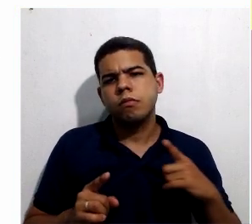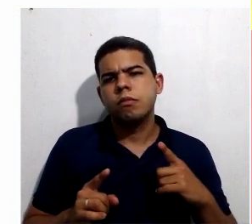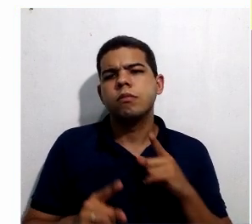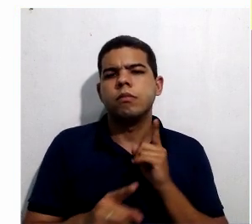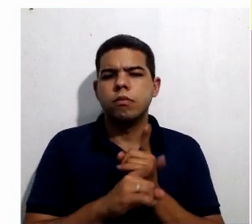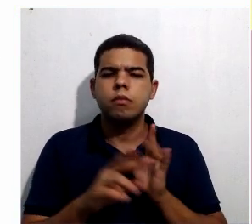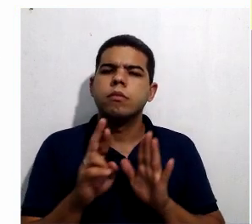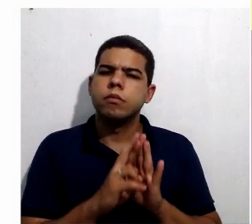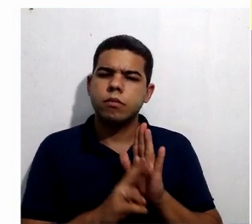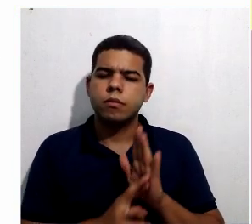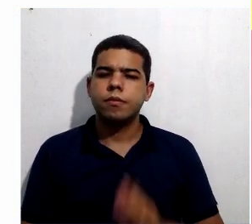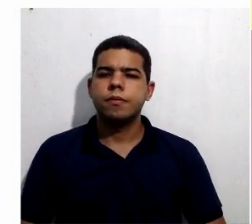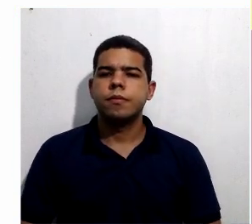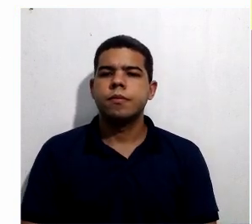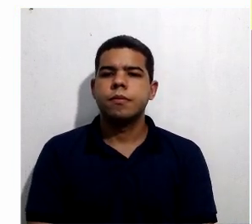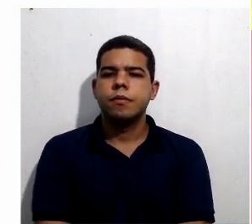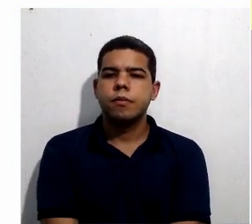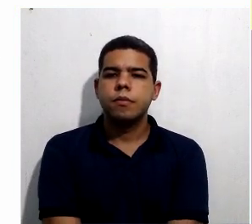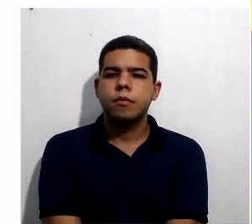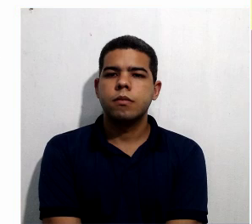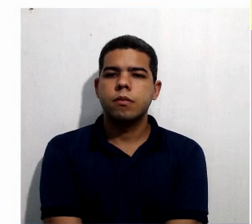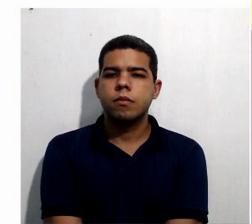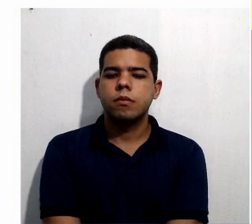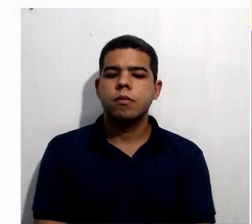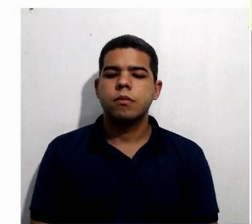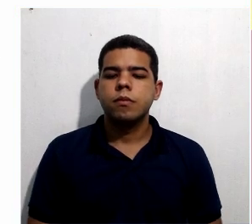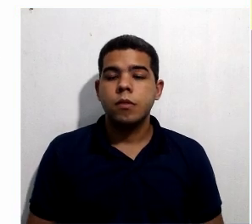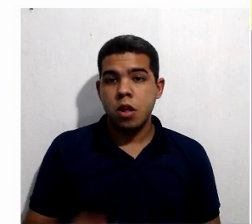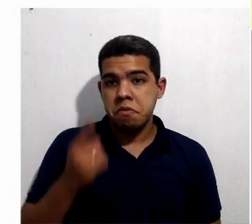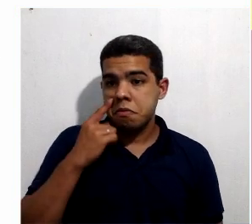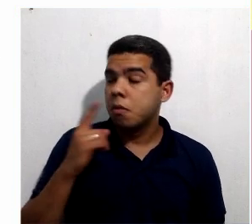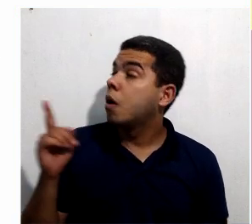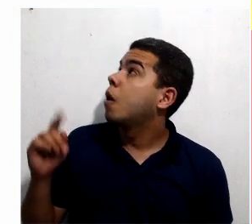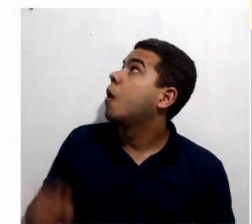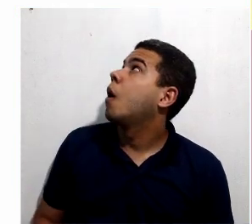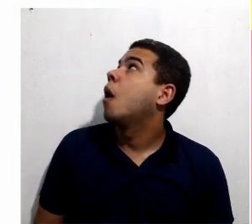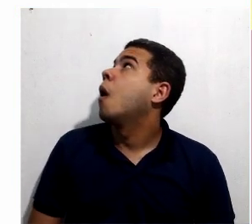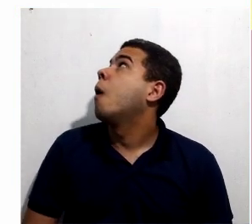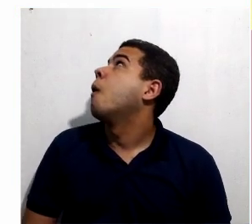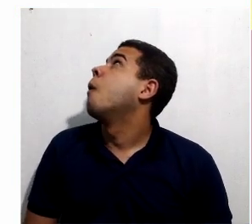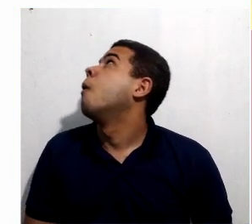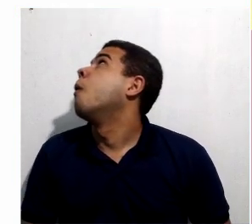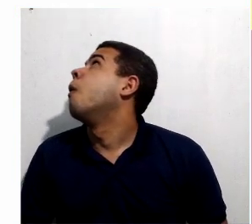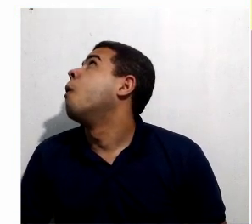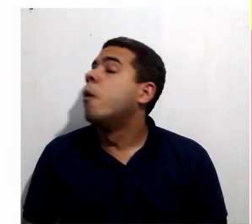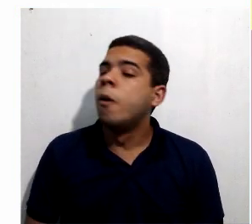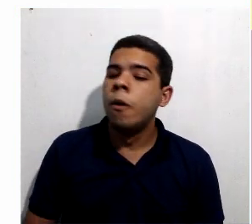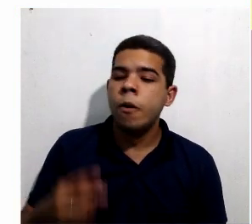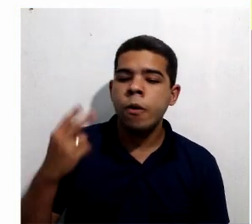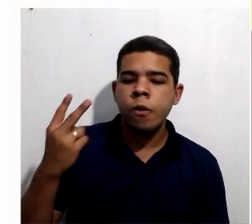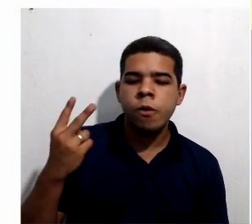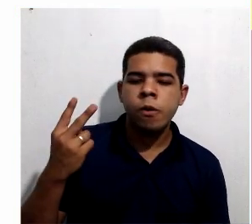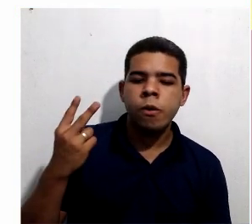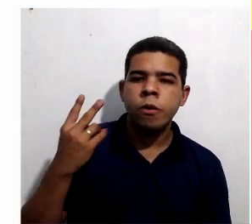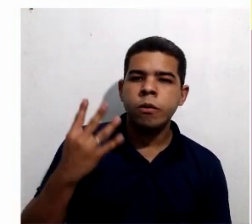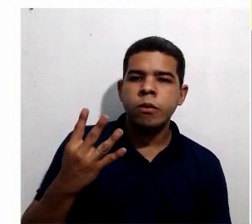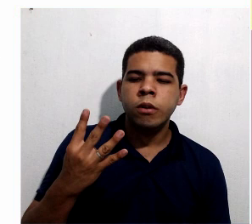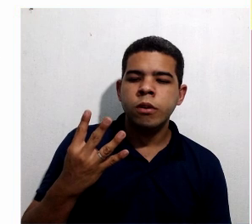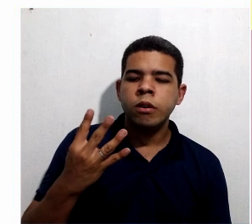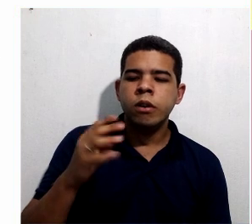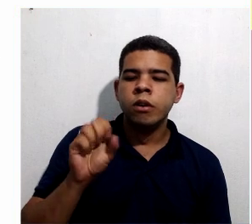encontrar utilizando essa regrinha, tá ok? Então vamos observar a nossa sequência. Observe bem aí na tela.